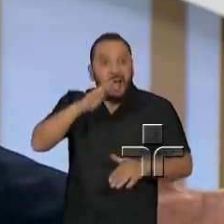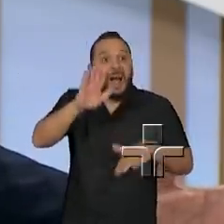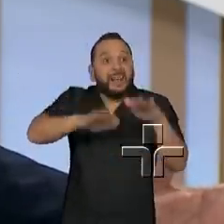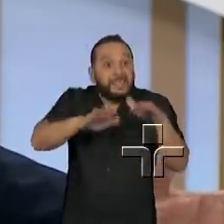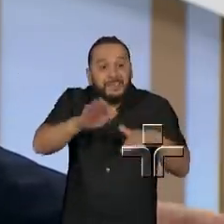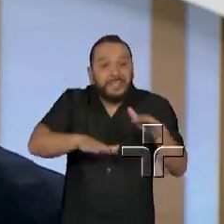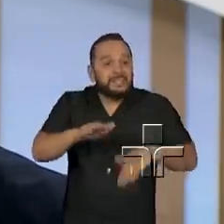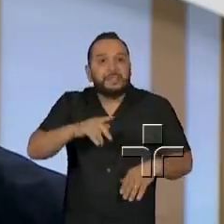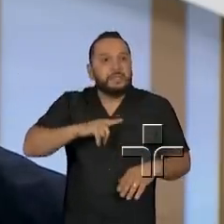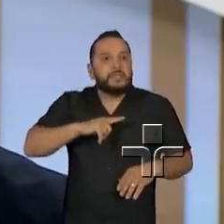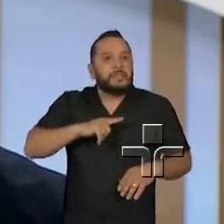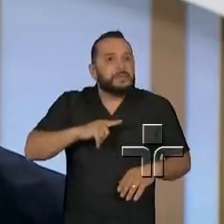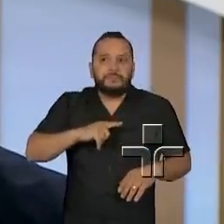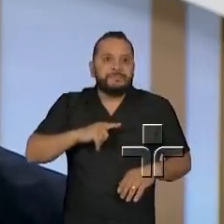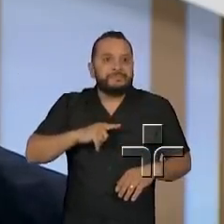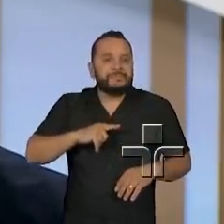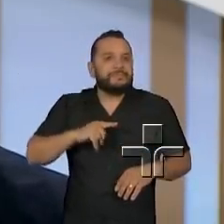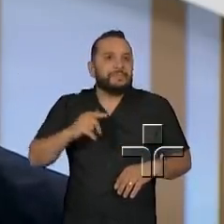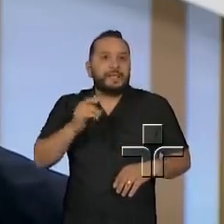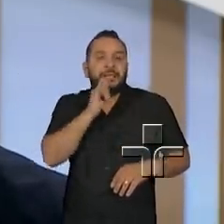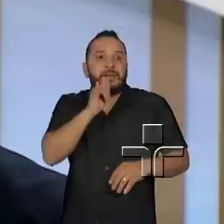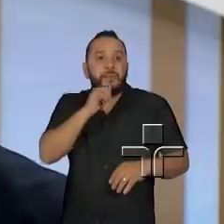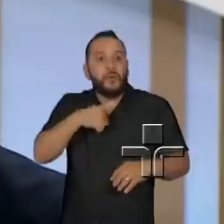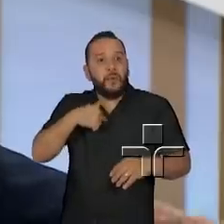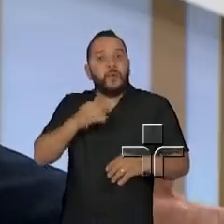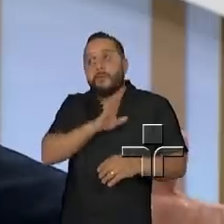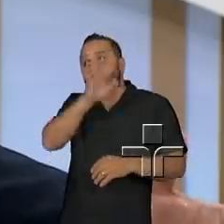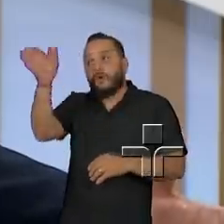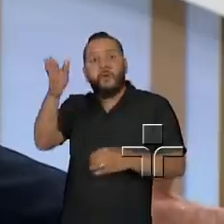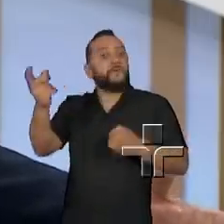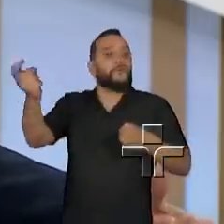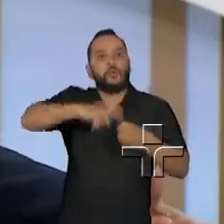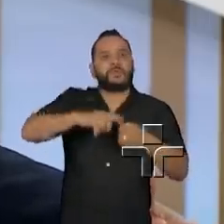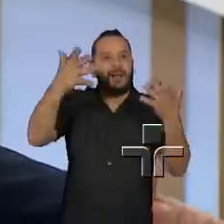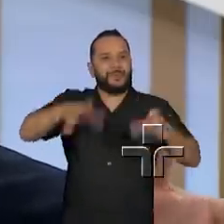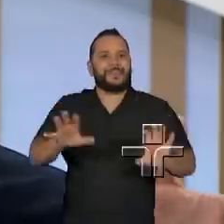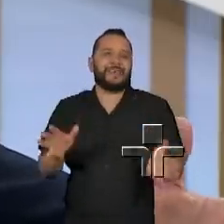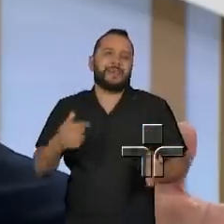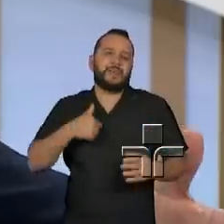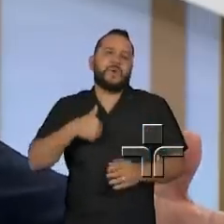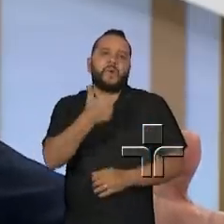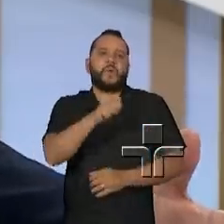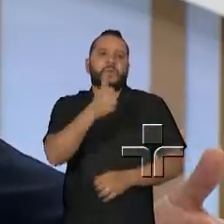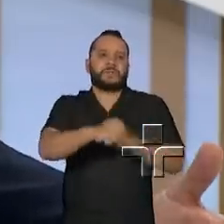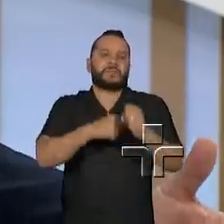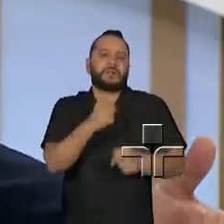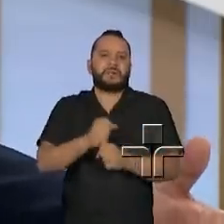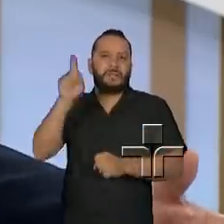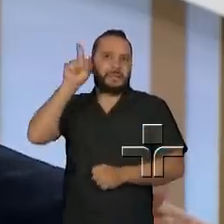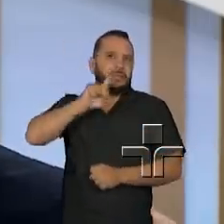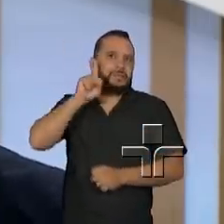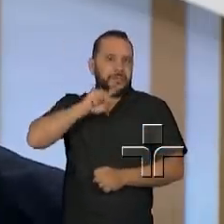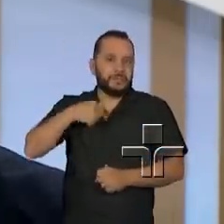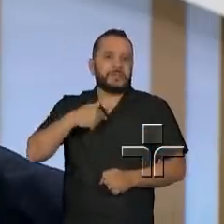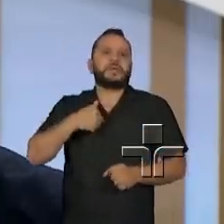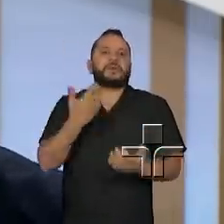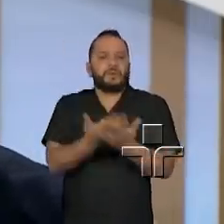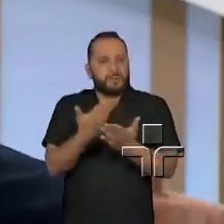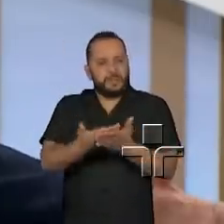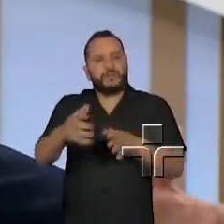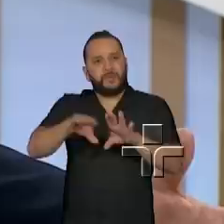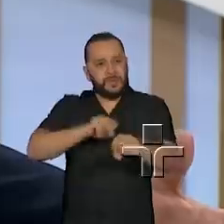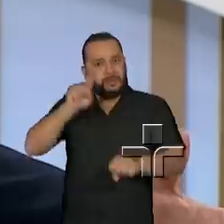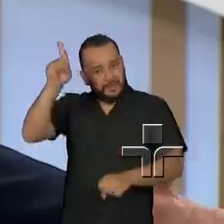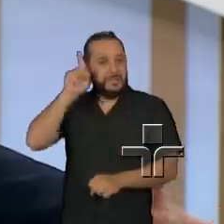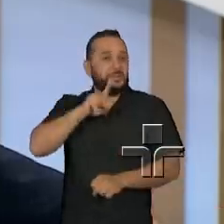está realmente sem nenhum plano de voltar. Eu fiquei 11 anos nos Estados Unidos, fiz uma parte importante da minha formação lá e